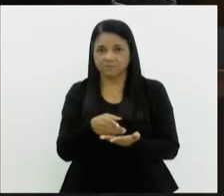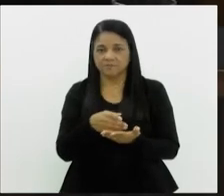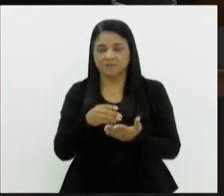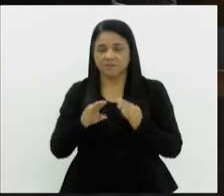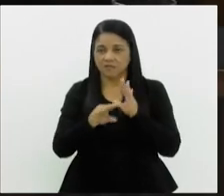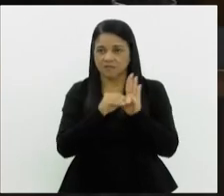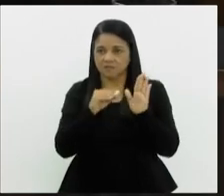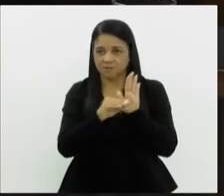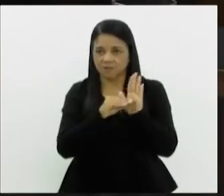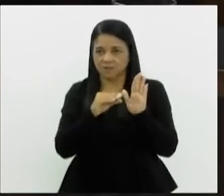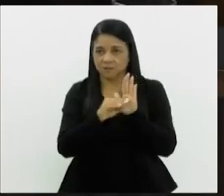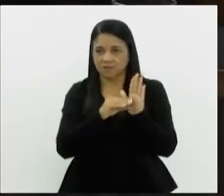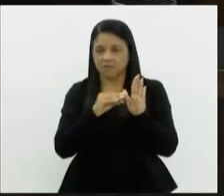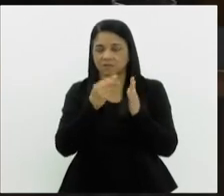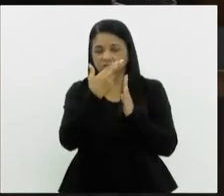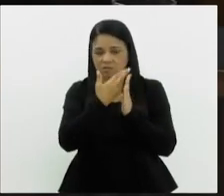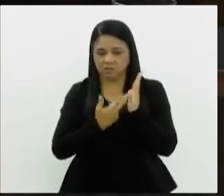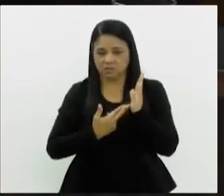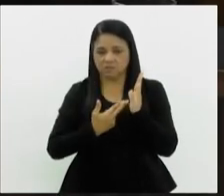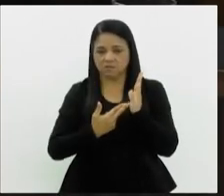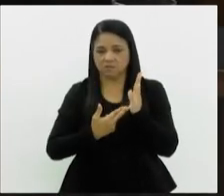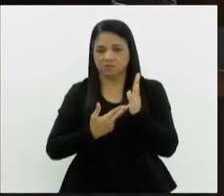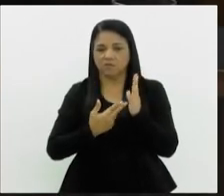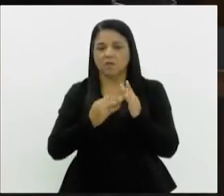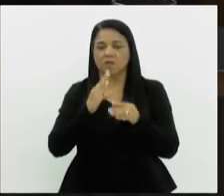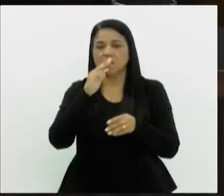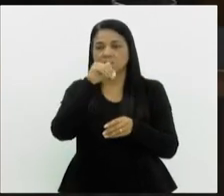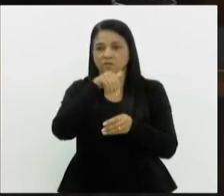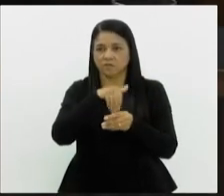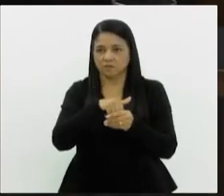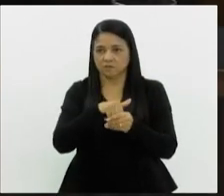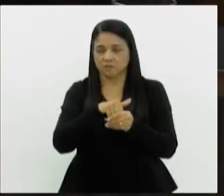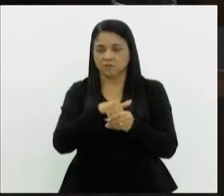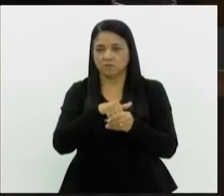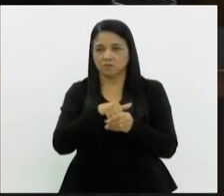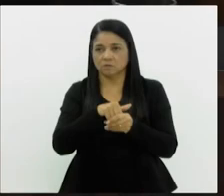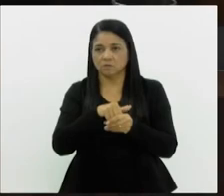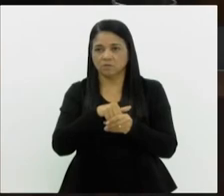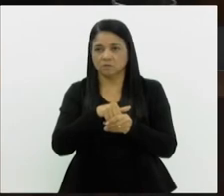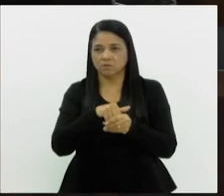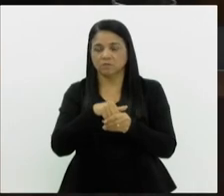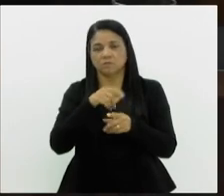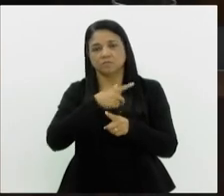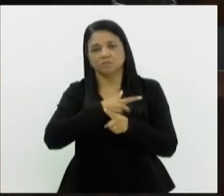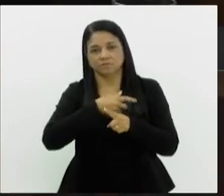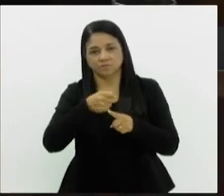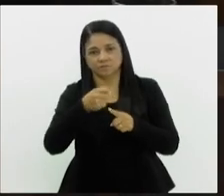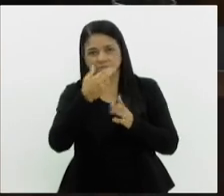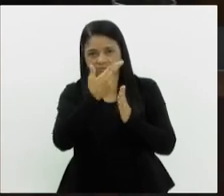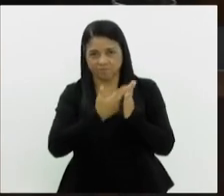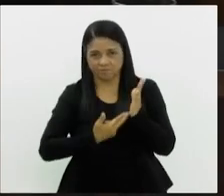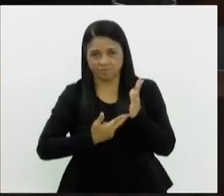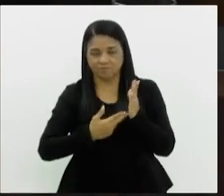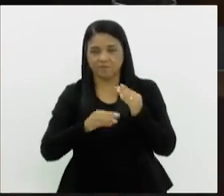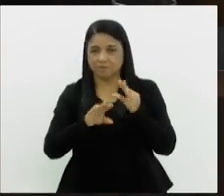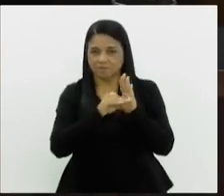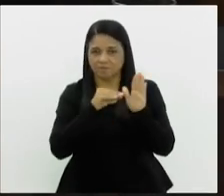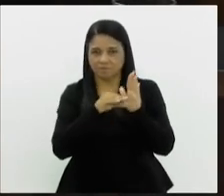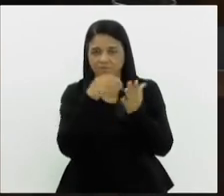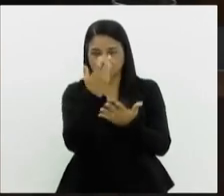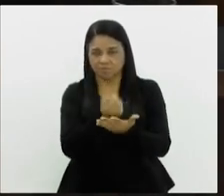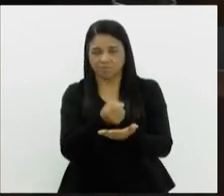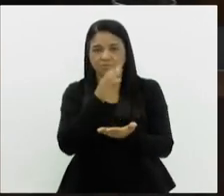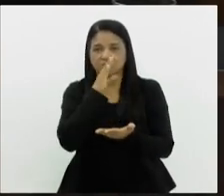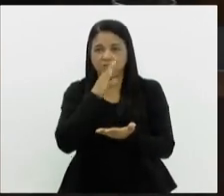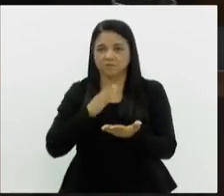emendas de redação. Em votação, projeto a redação do vencido. Assim emendado. Senhores que aprovam, permaneçam